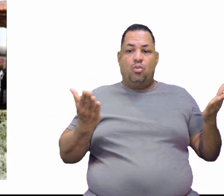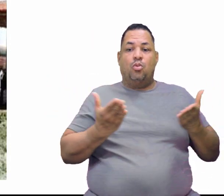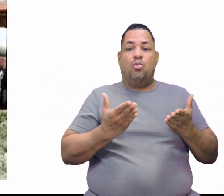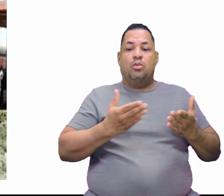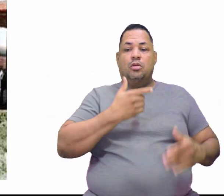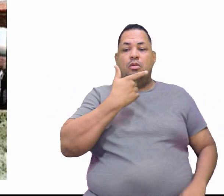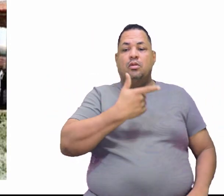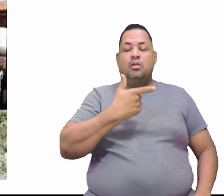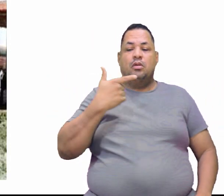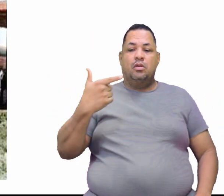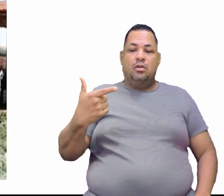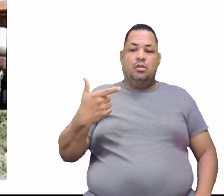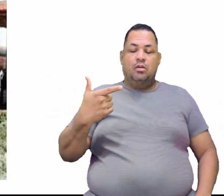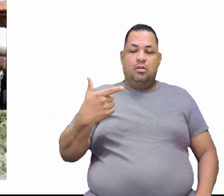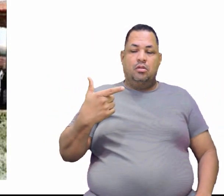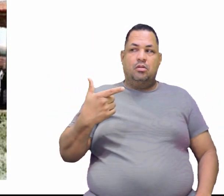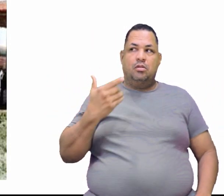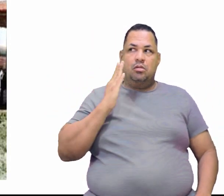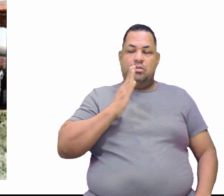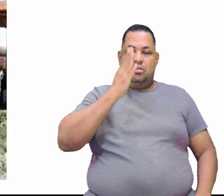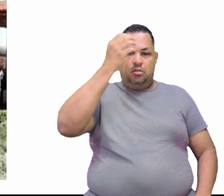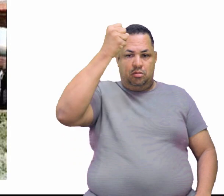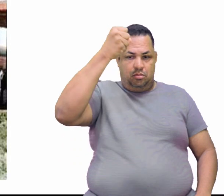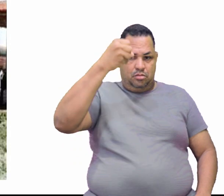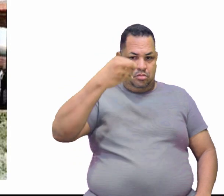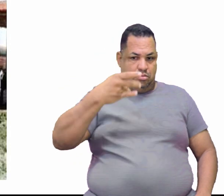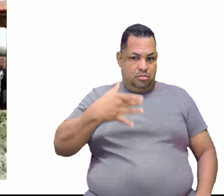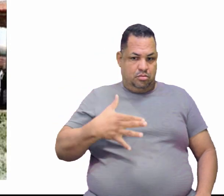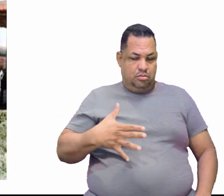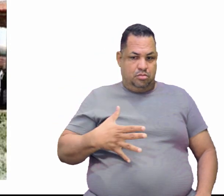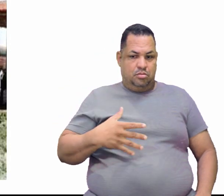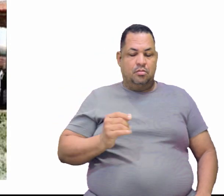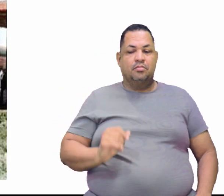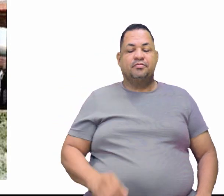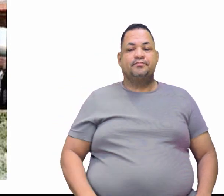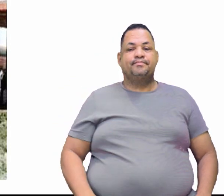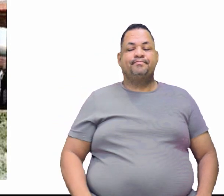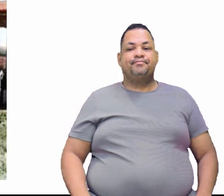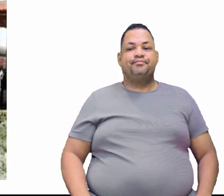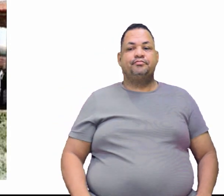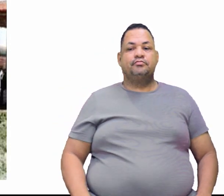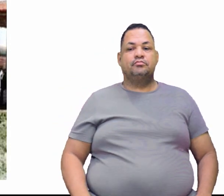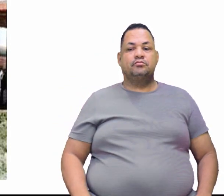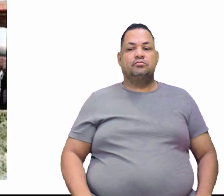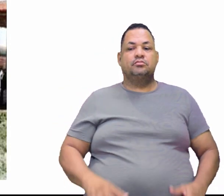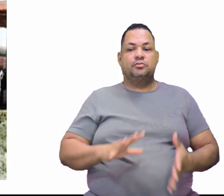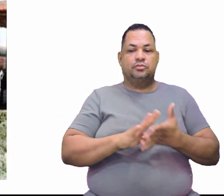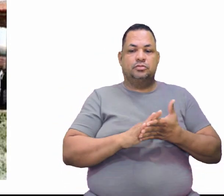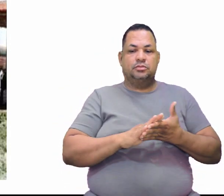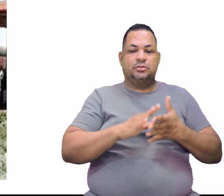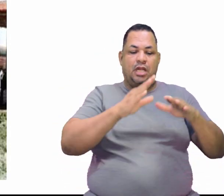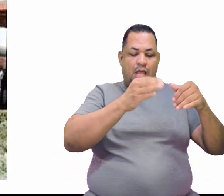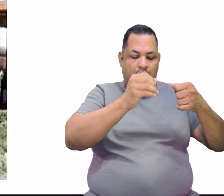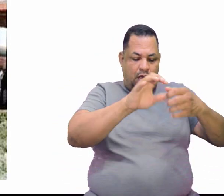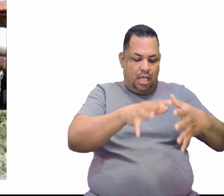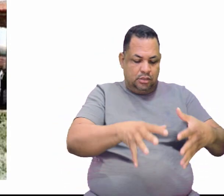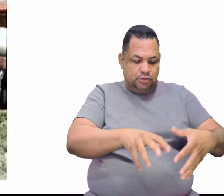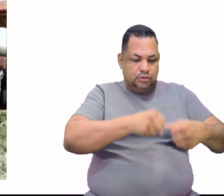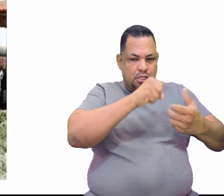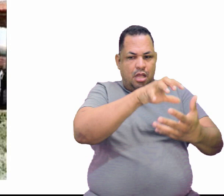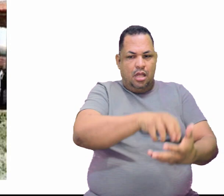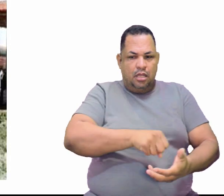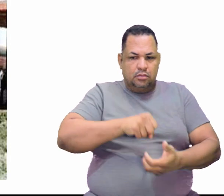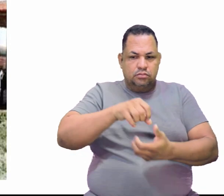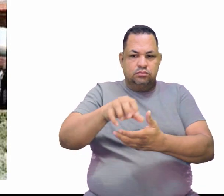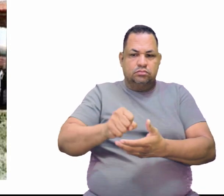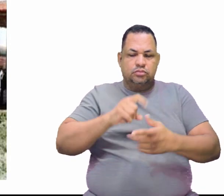22 quedas. E eu já expliquei isso nas aulas. O cara teria que retirar toda a